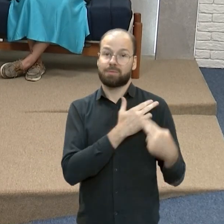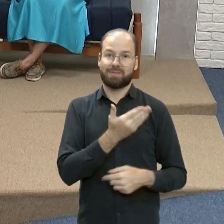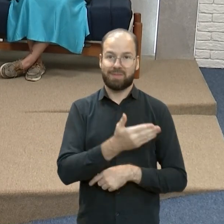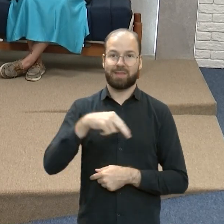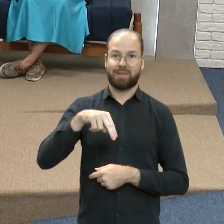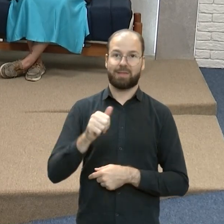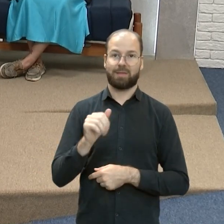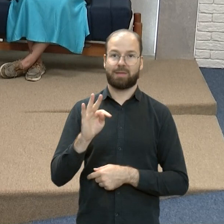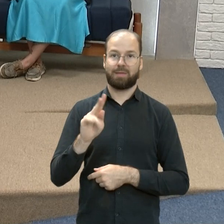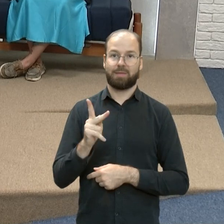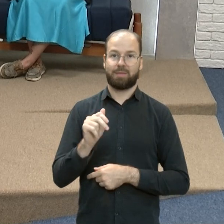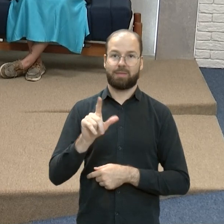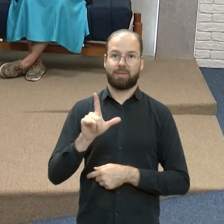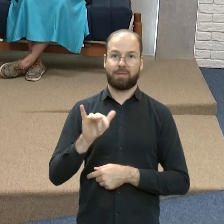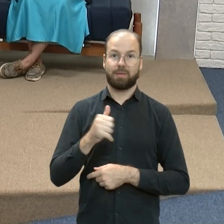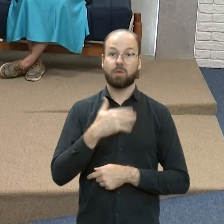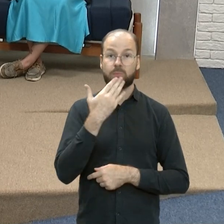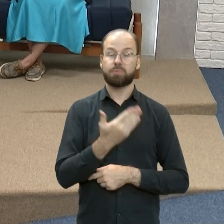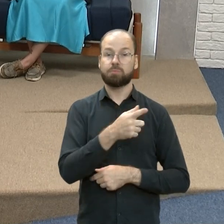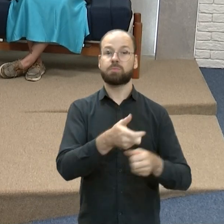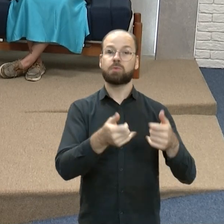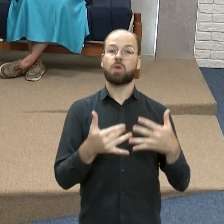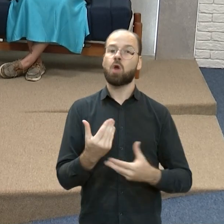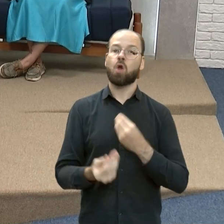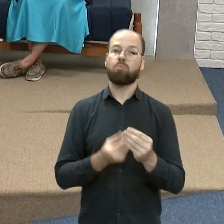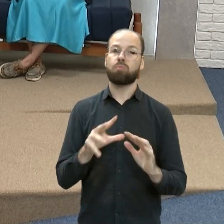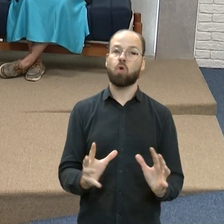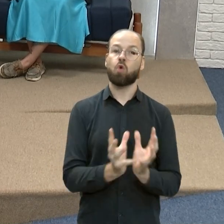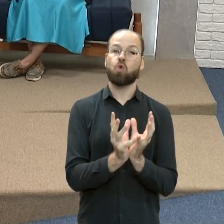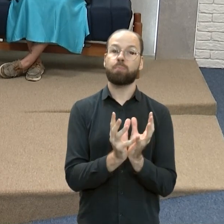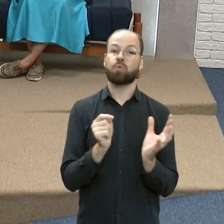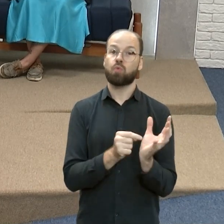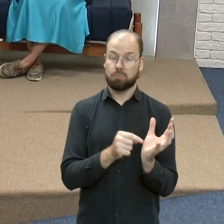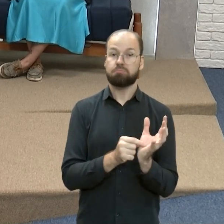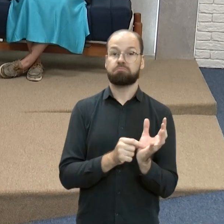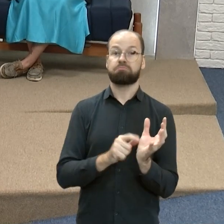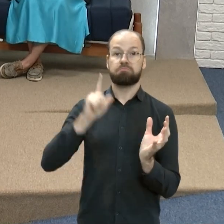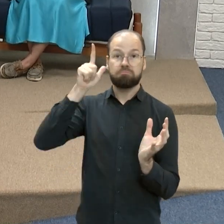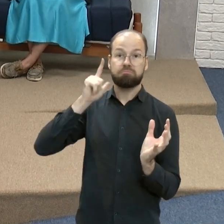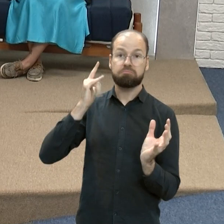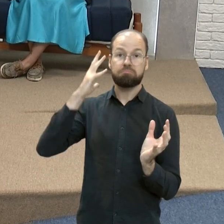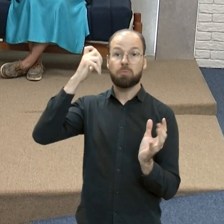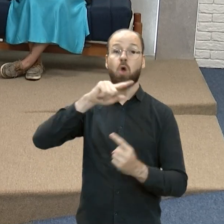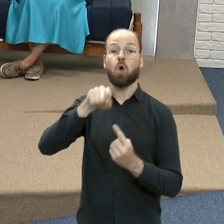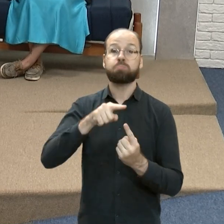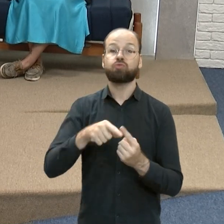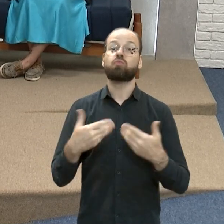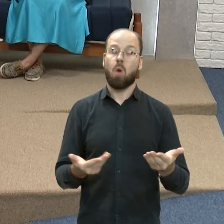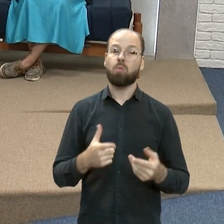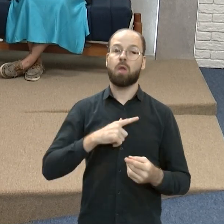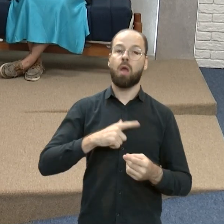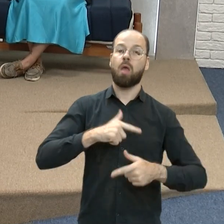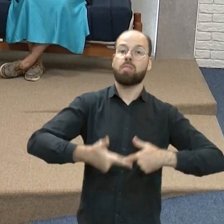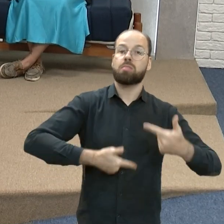falasse para a gente um pouquinho como é que surgiu esse coletivo, ao que esse coletivo se destina, como é que são as atividades.